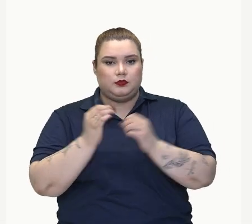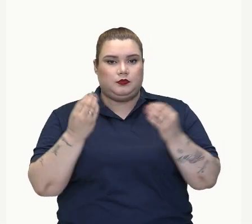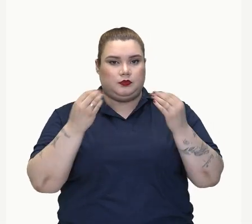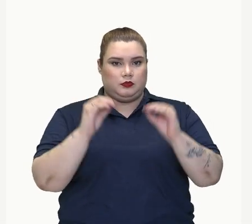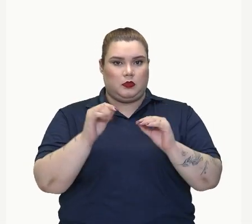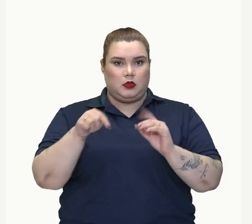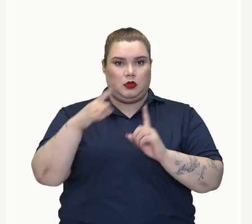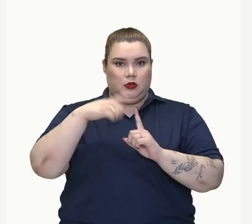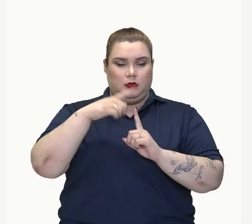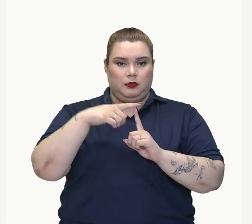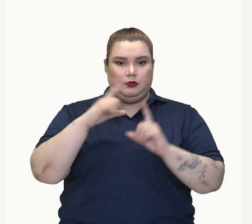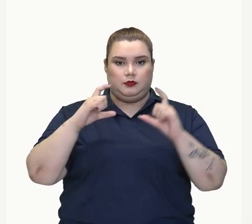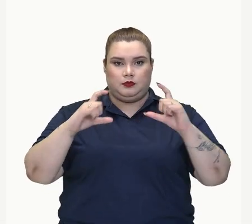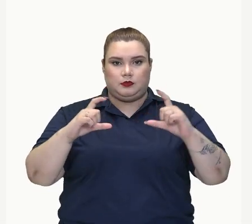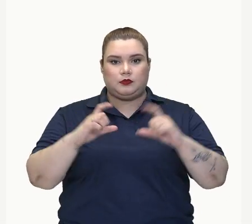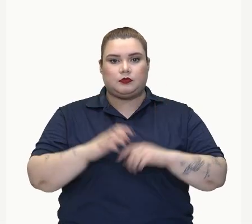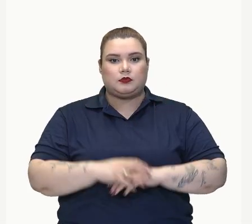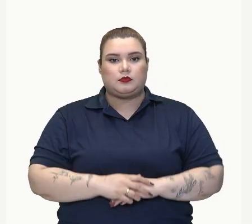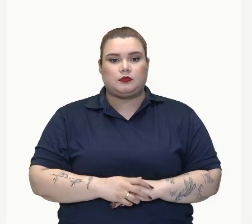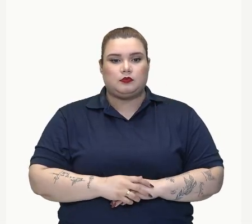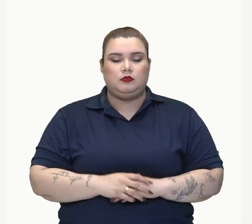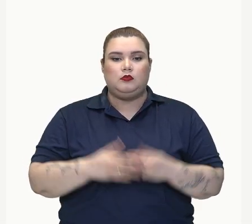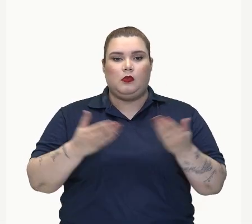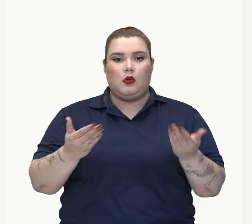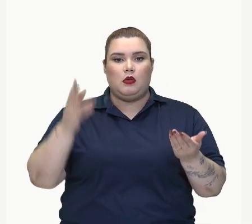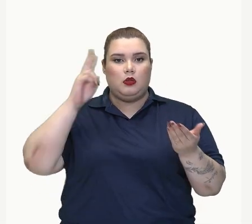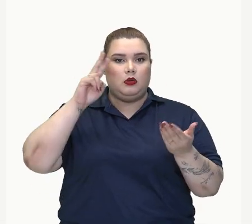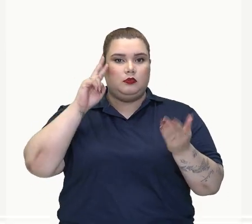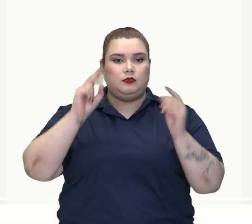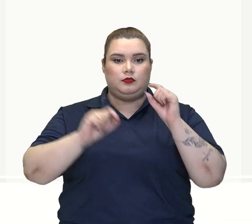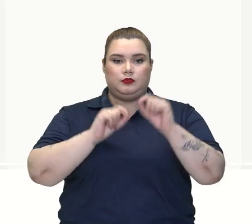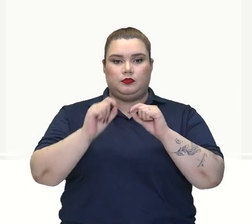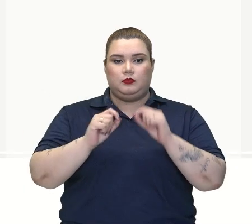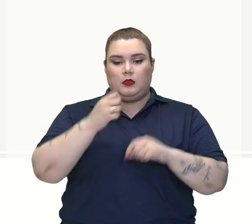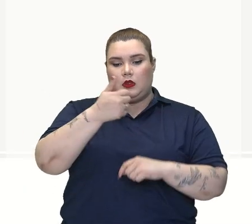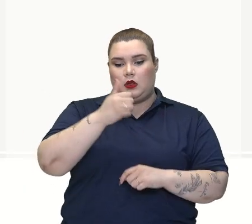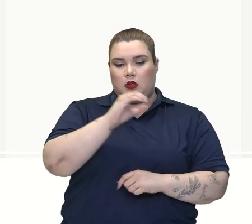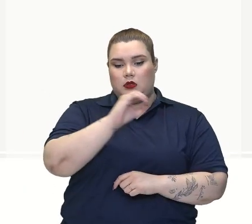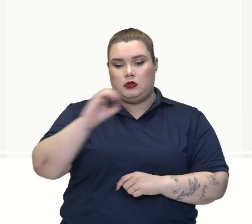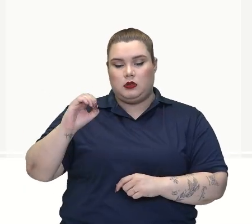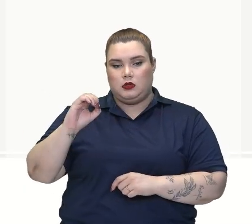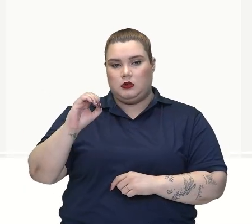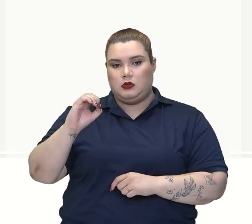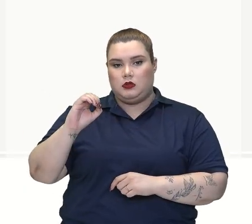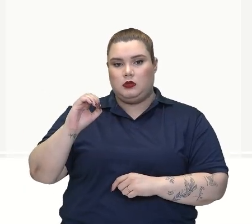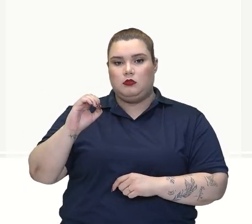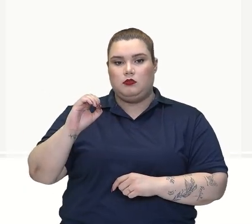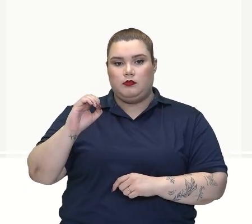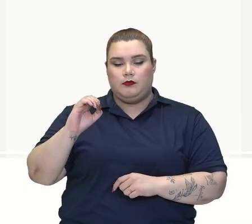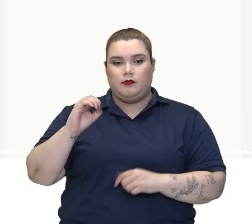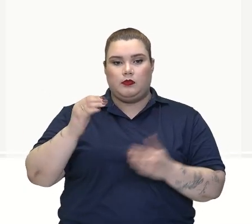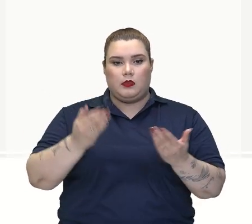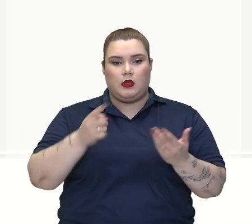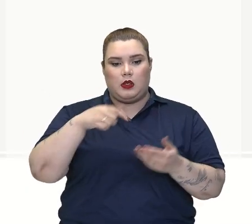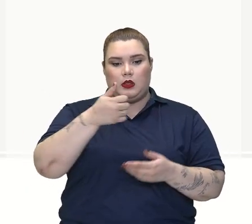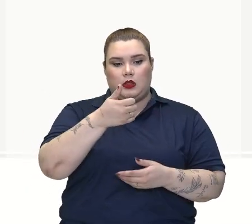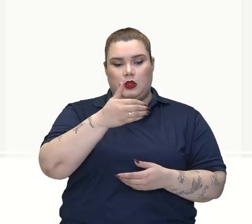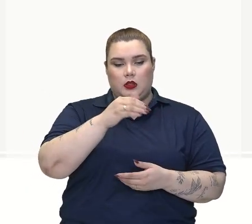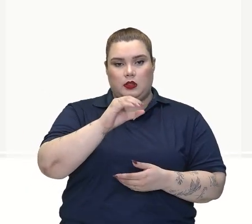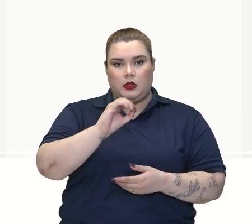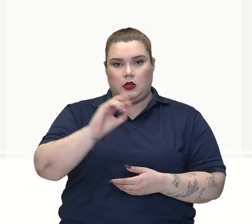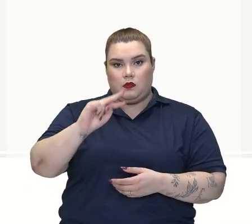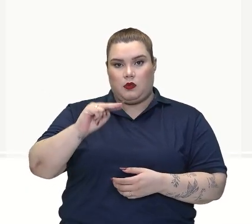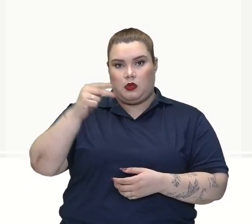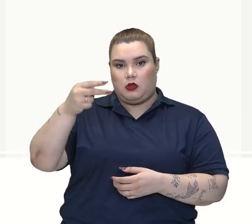elipse. E aí a gente lembra que 100 ao quadrado, aliás, 100 nada mais é do que 10 ao quadrado,